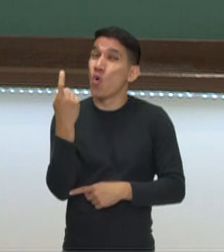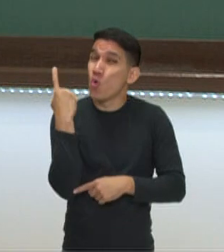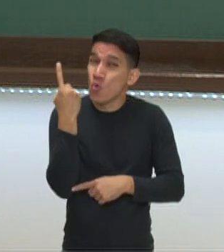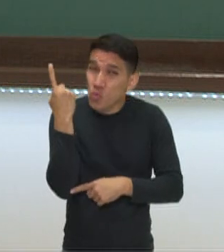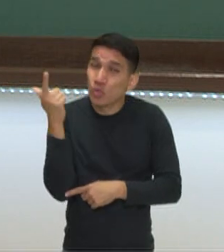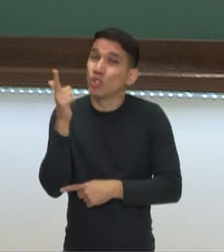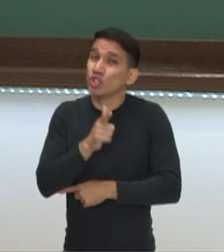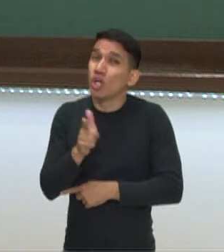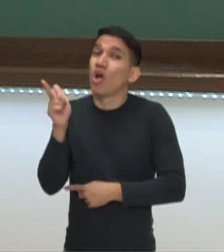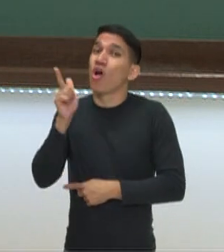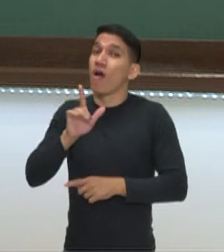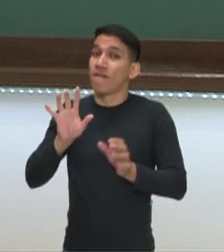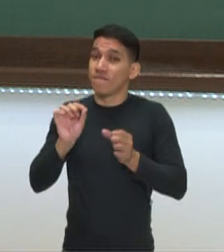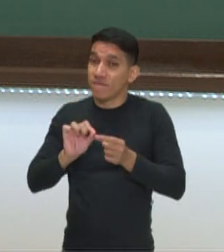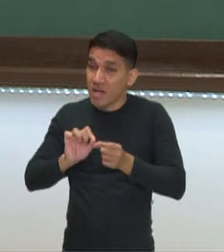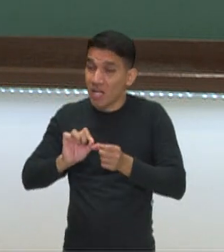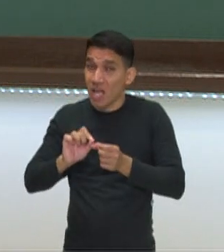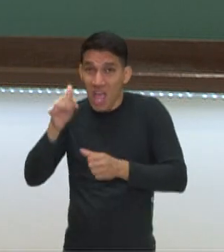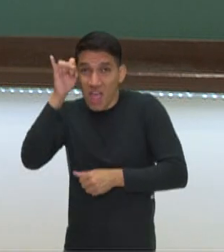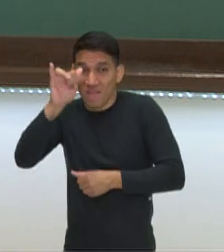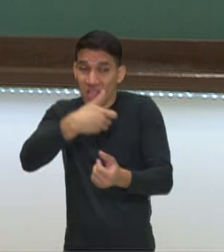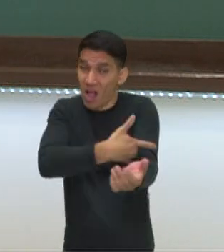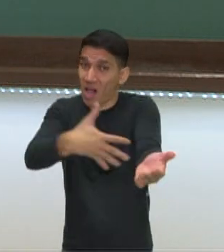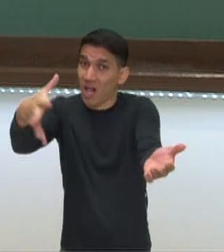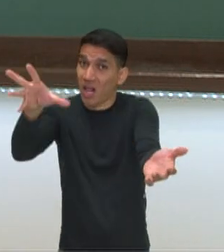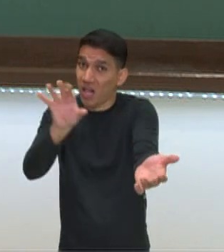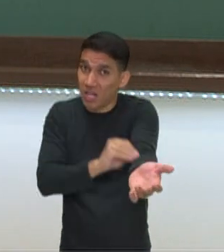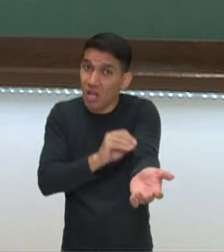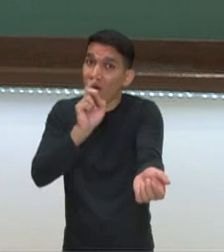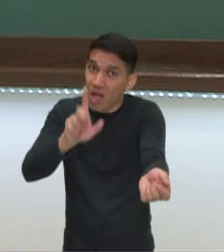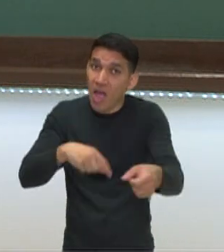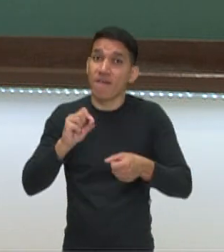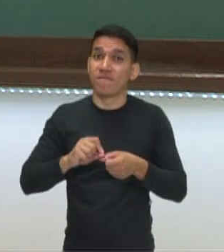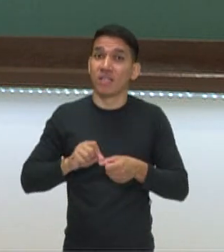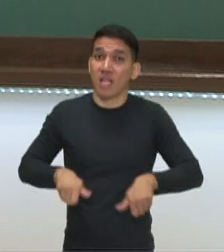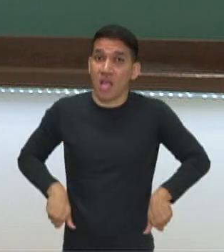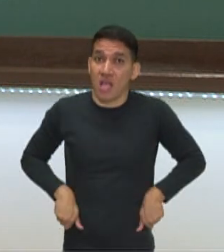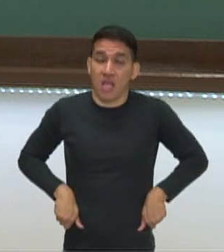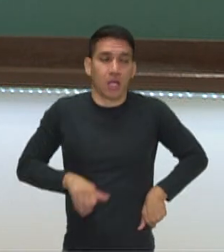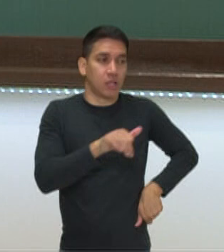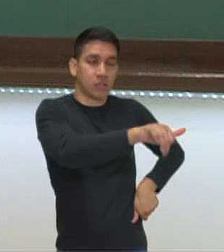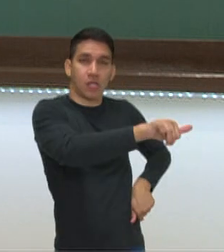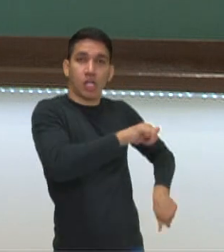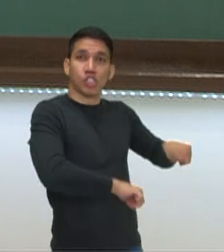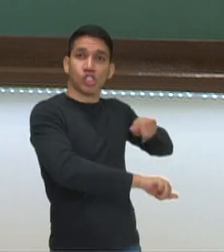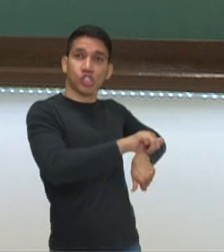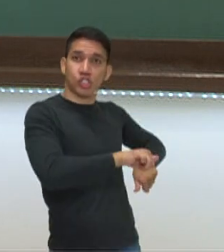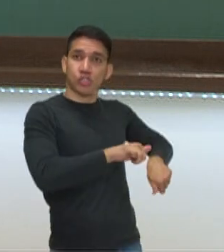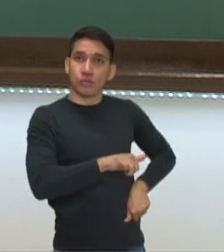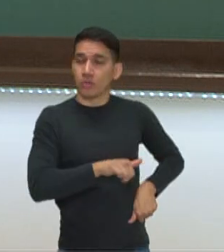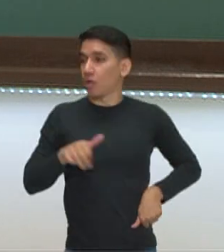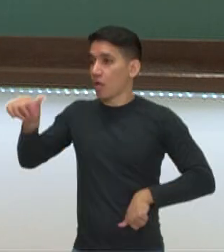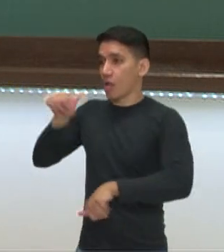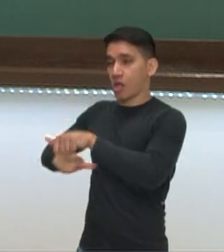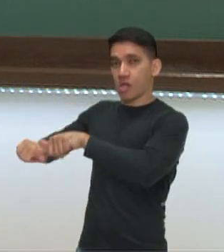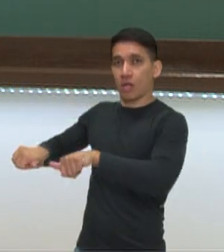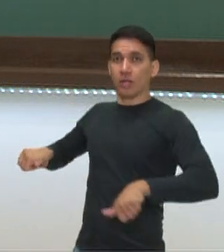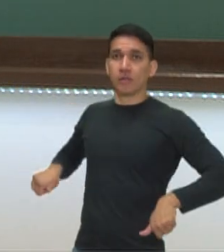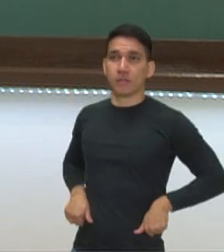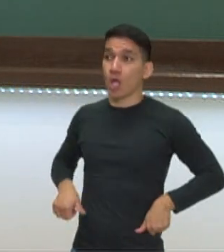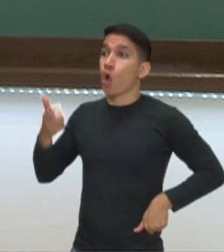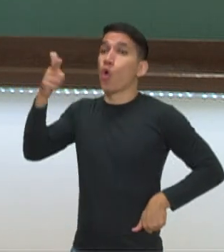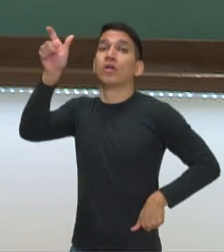livre realmente da hemodiálise é realizando o transplante renal, é recebendo um rim de um doador